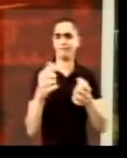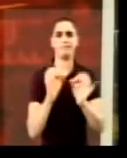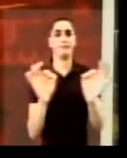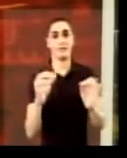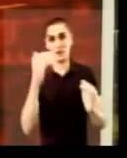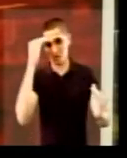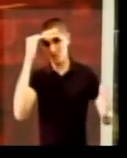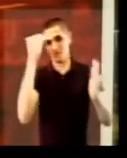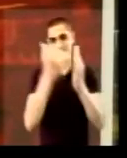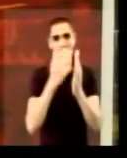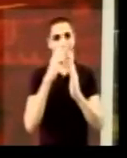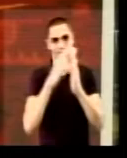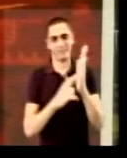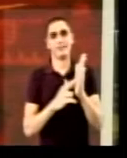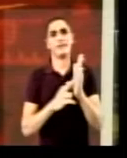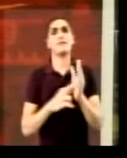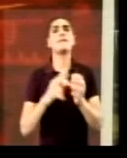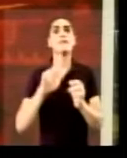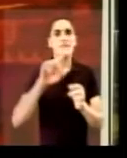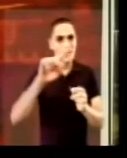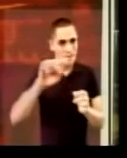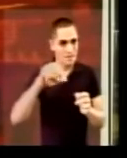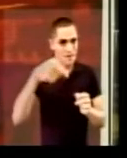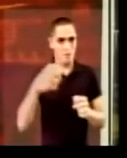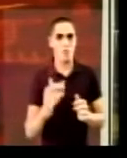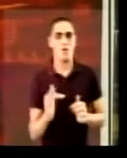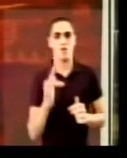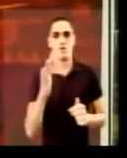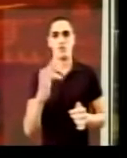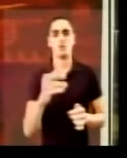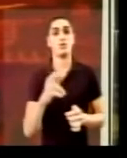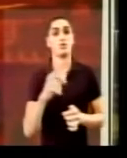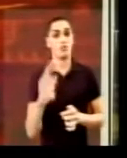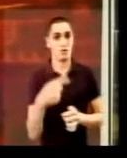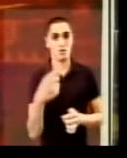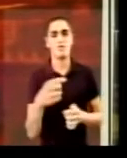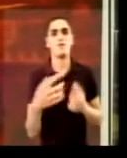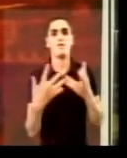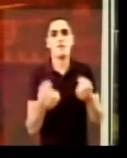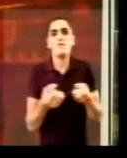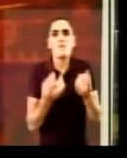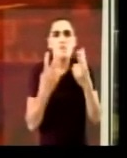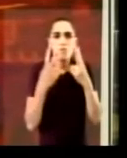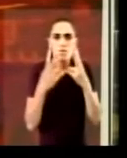que possa sustentar uma situação dessa.